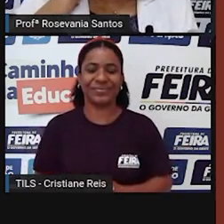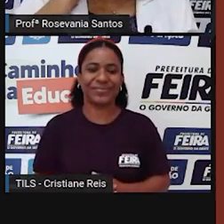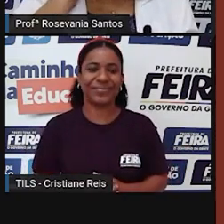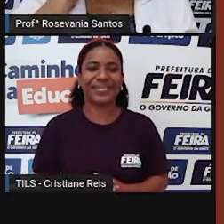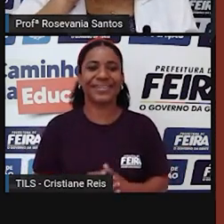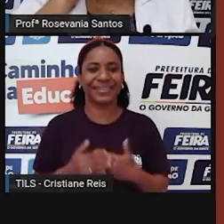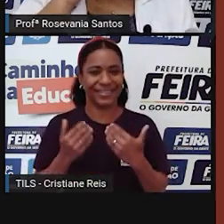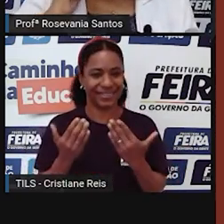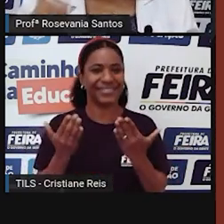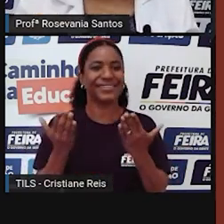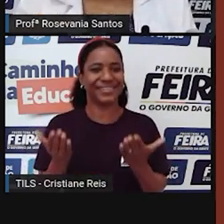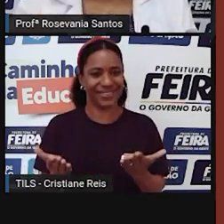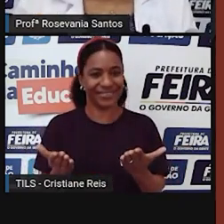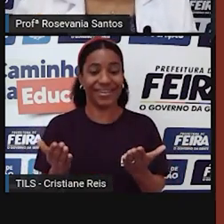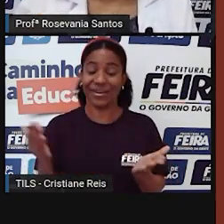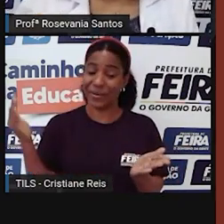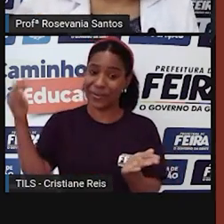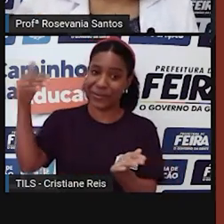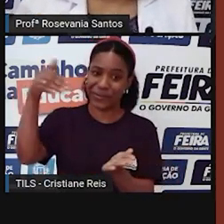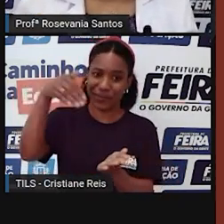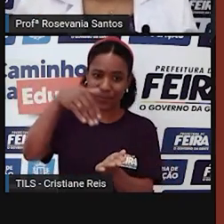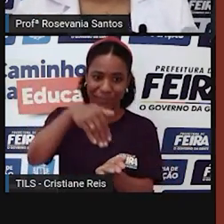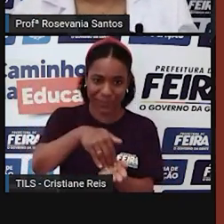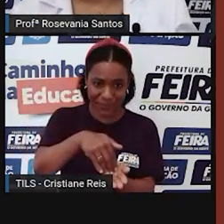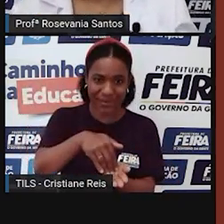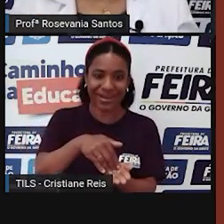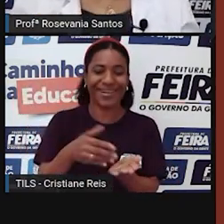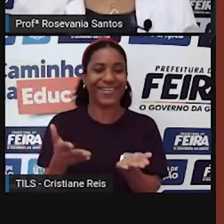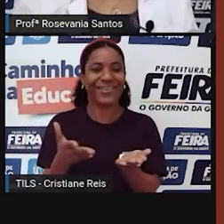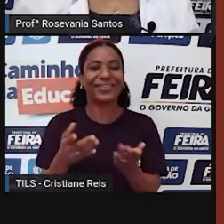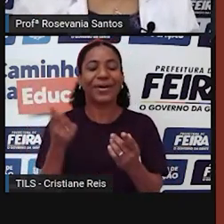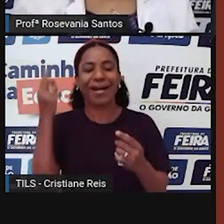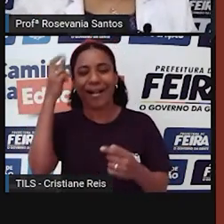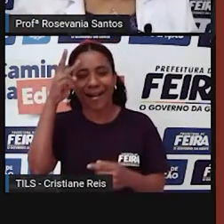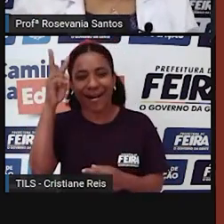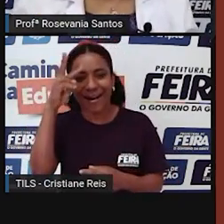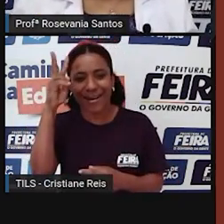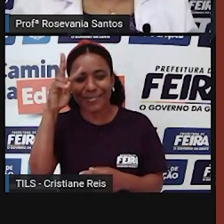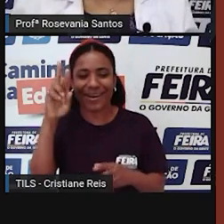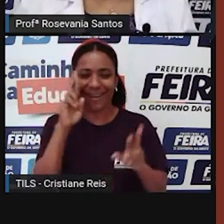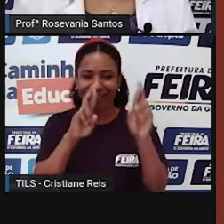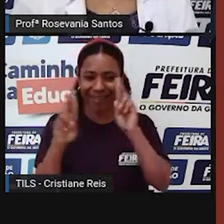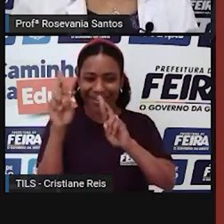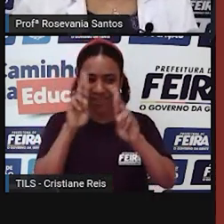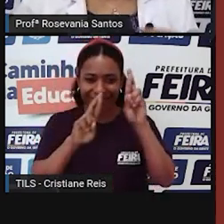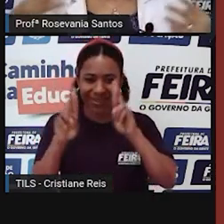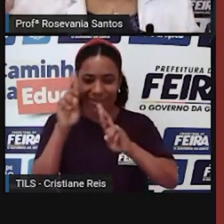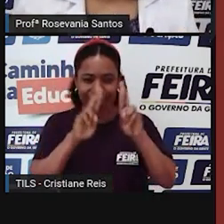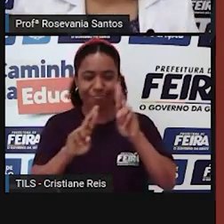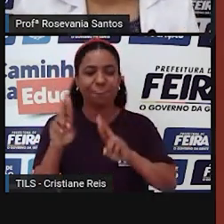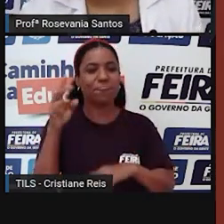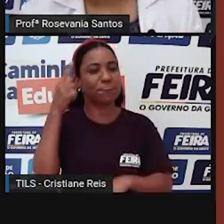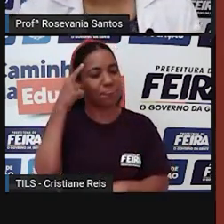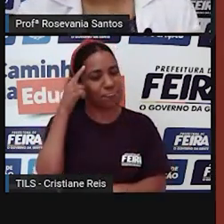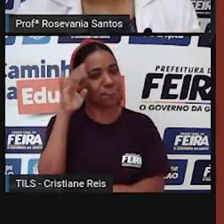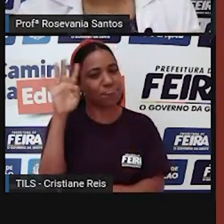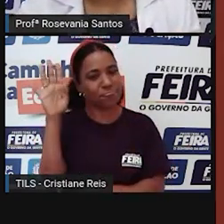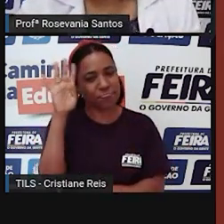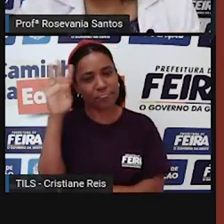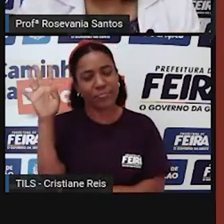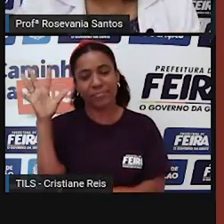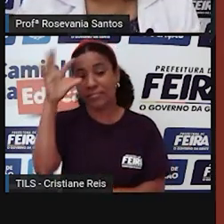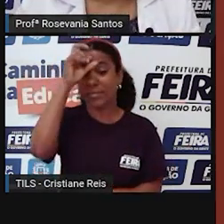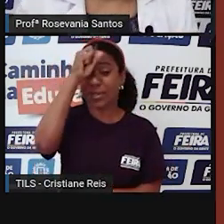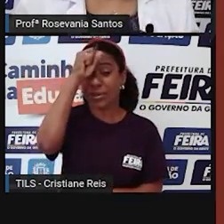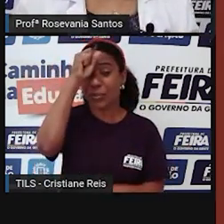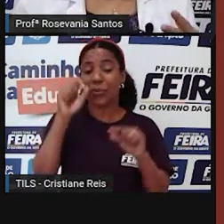na realidade, chegamos agora, né, na nossa hora da revisão, essa hora que a gente tenta, né, rever algumas coisinhas que a gente